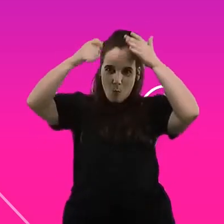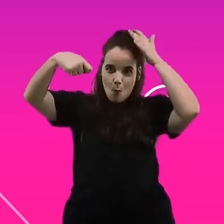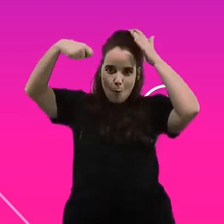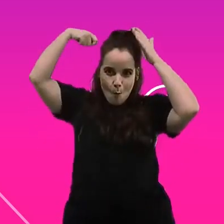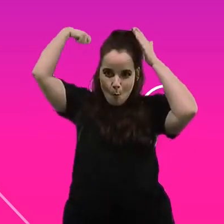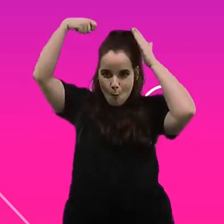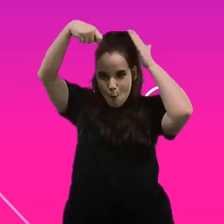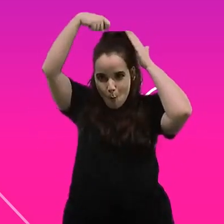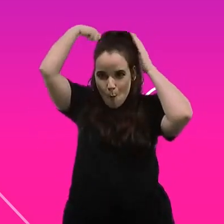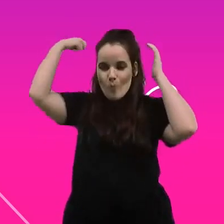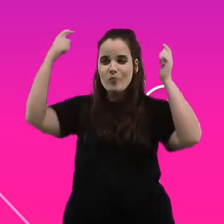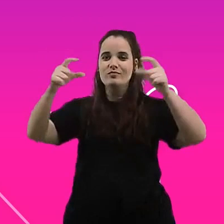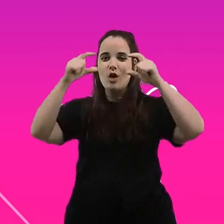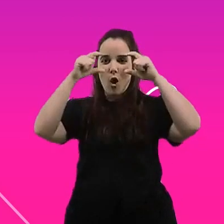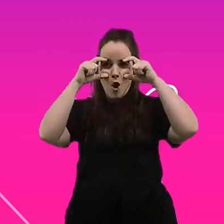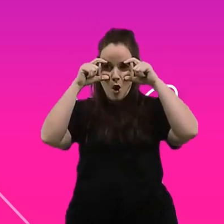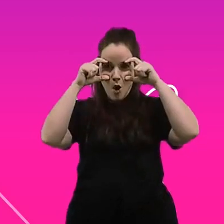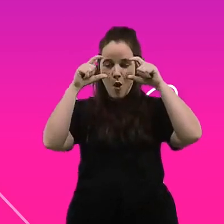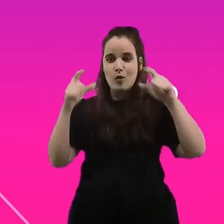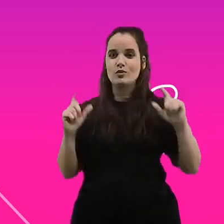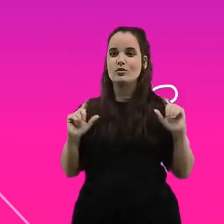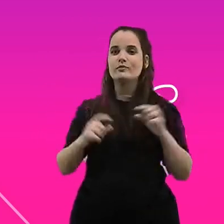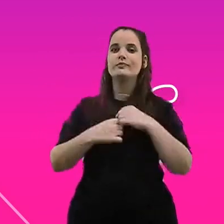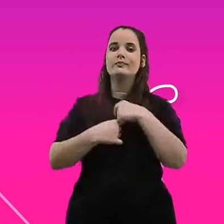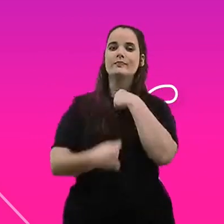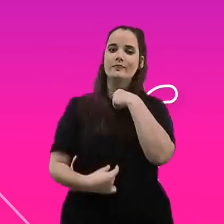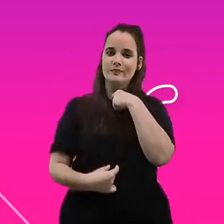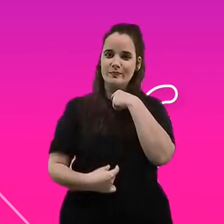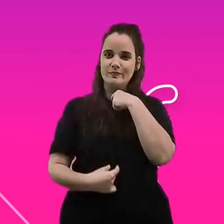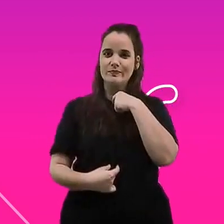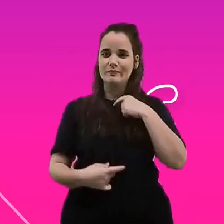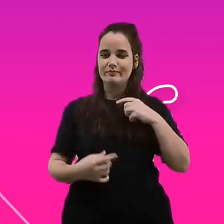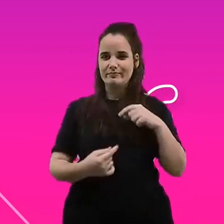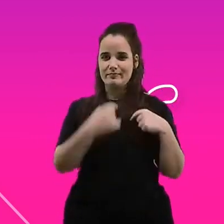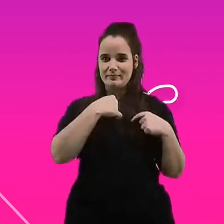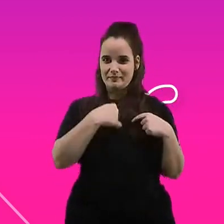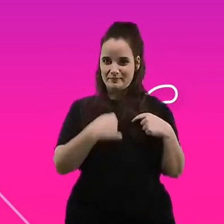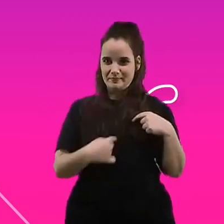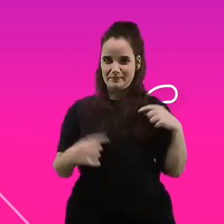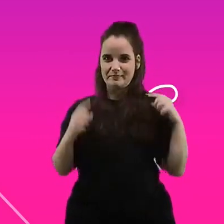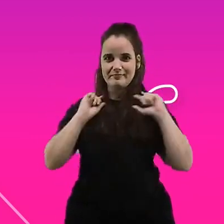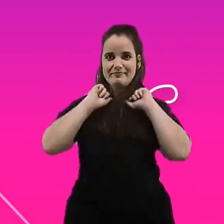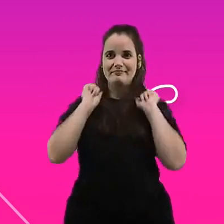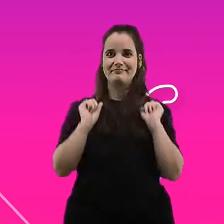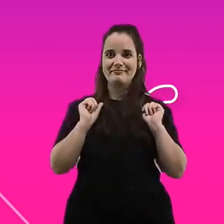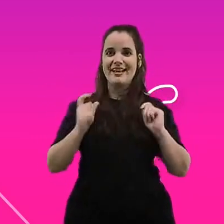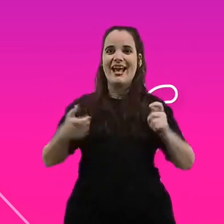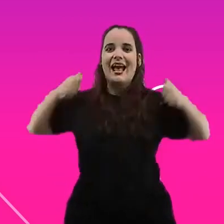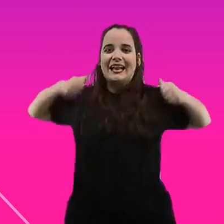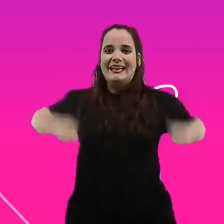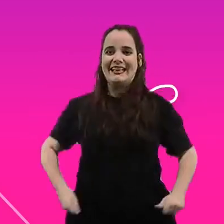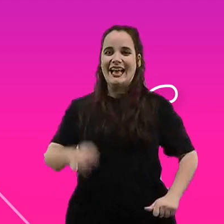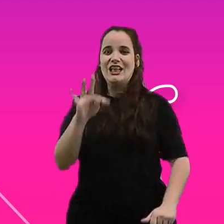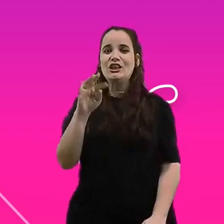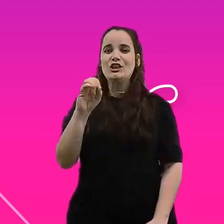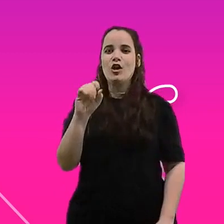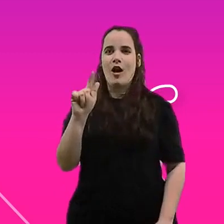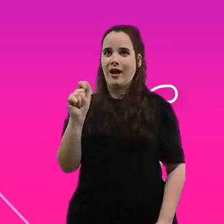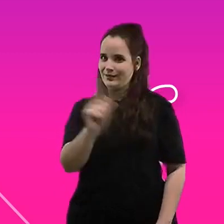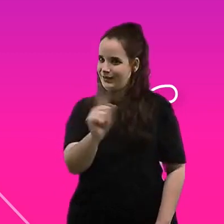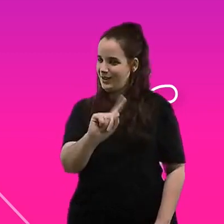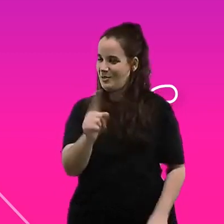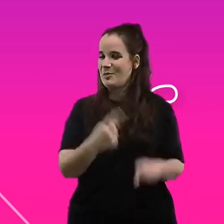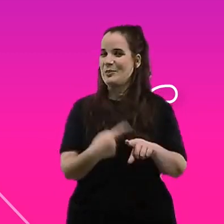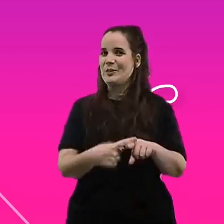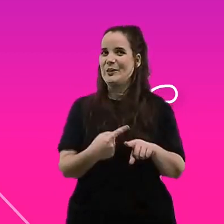óculos, terno e gravata, blusa social. Só não estou com a toga porque o pessoal ia achar que eu estaria indo para um